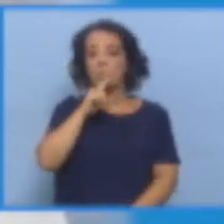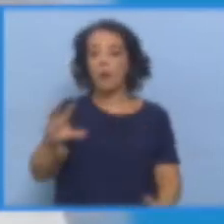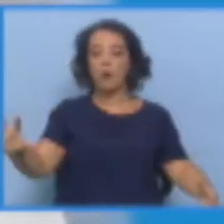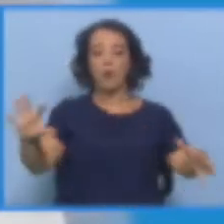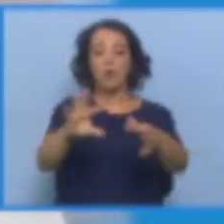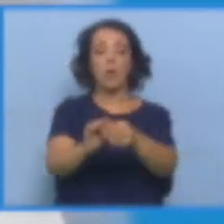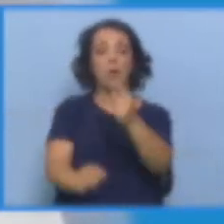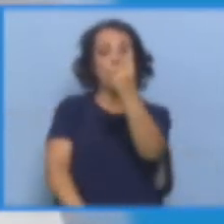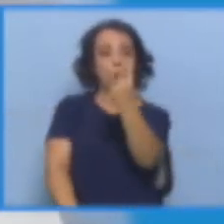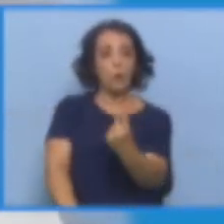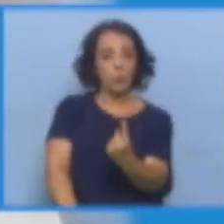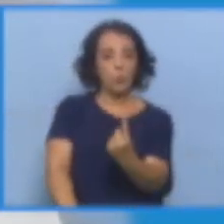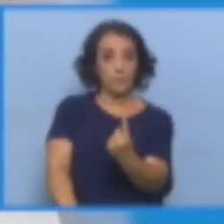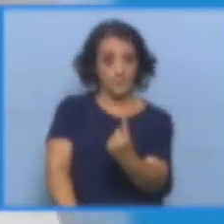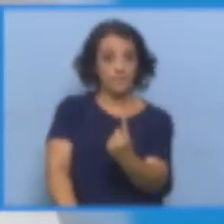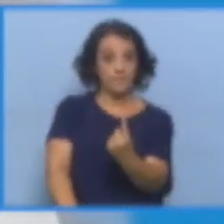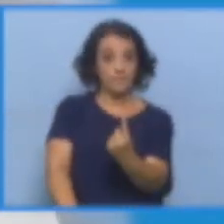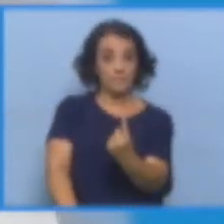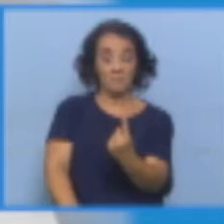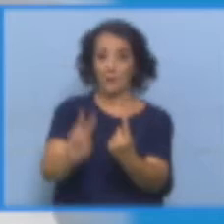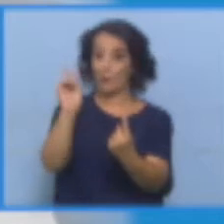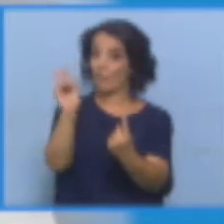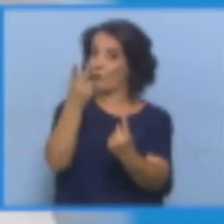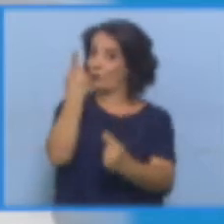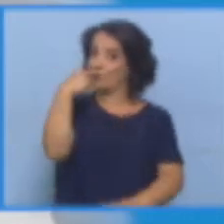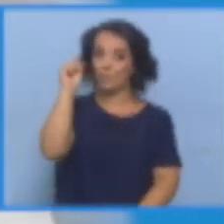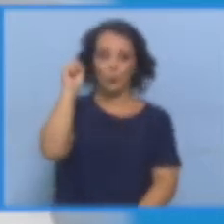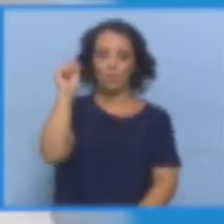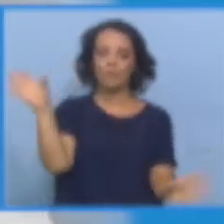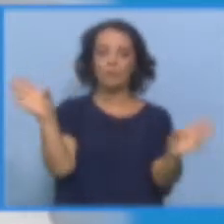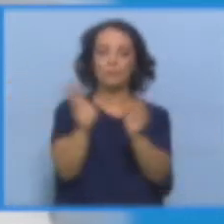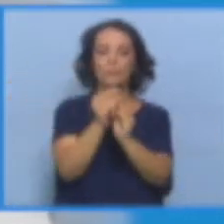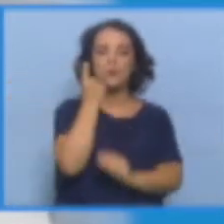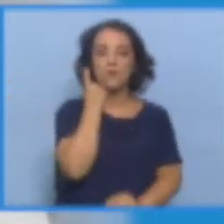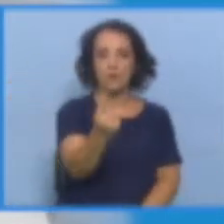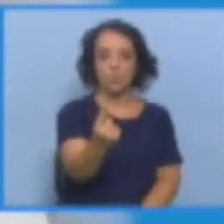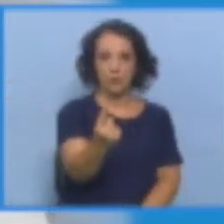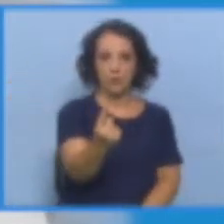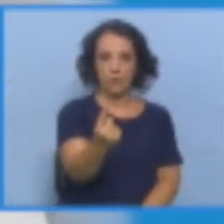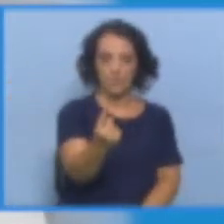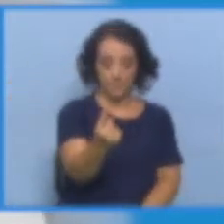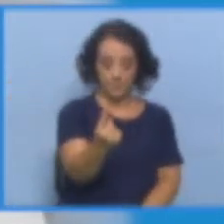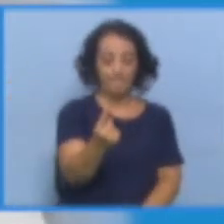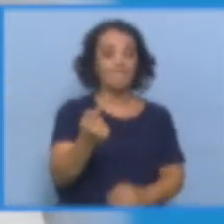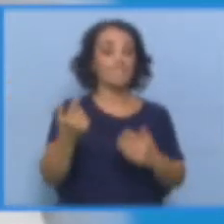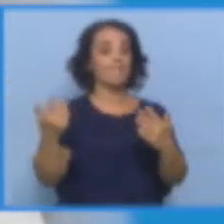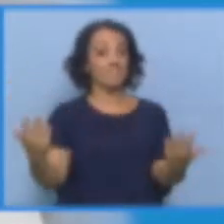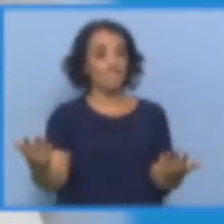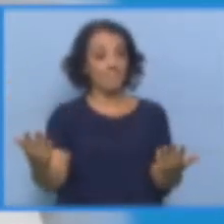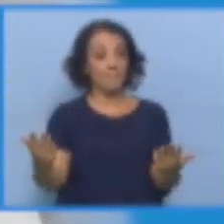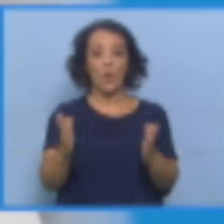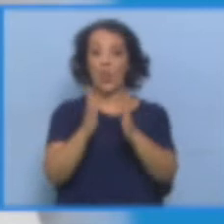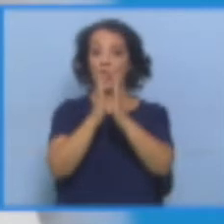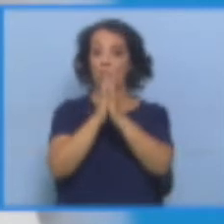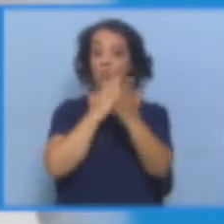carne. Deste modo já não são dois, mas uma só carne. Portanto, não separa o homem o que